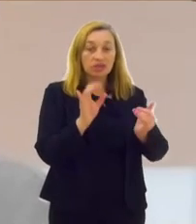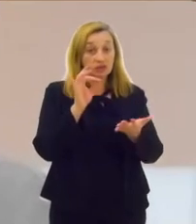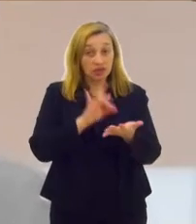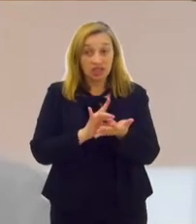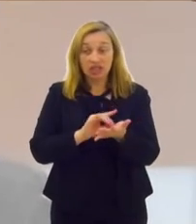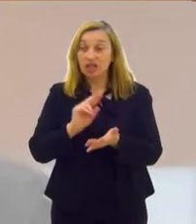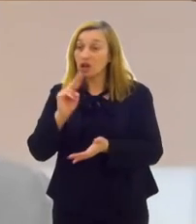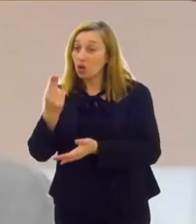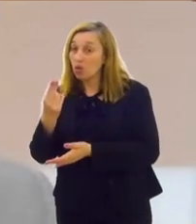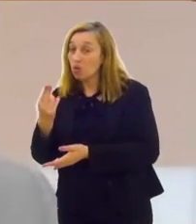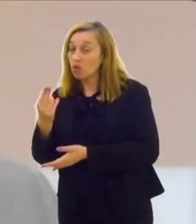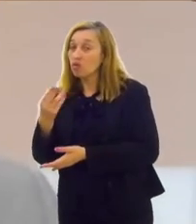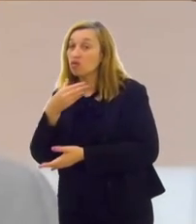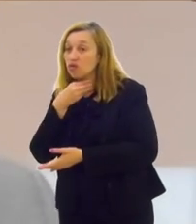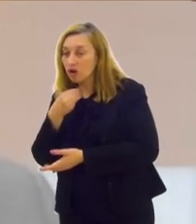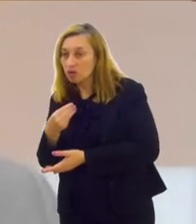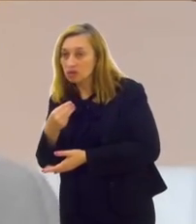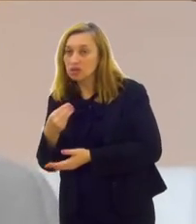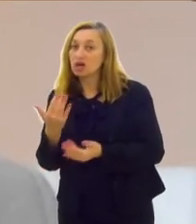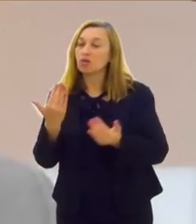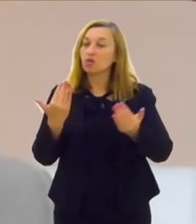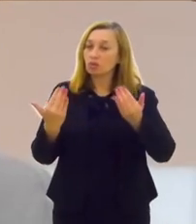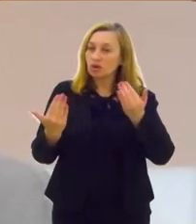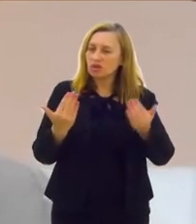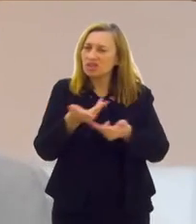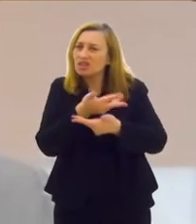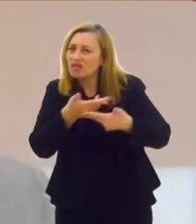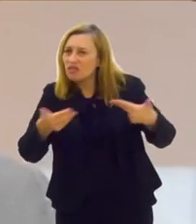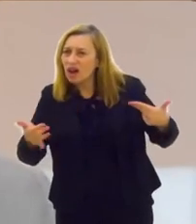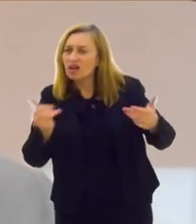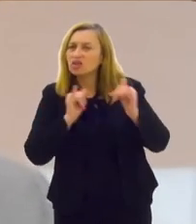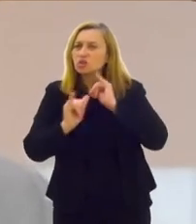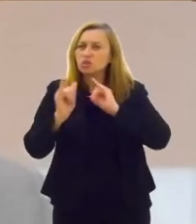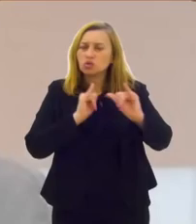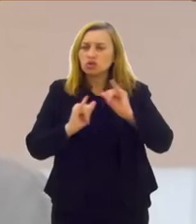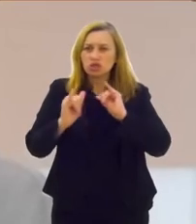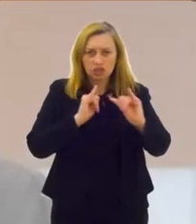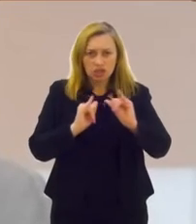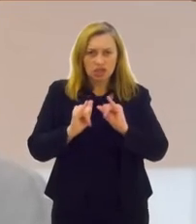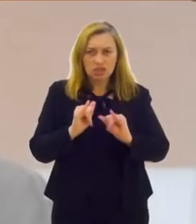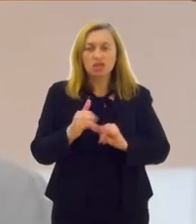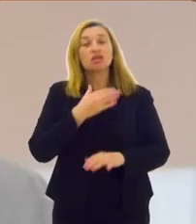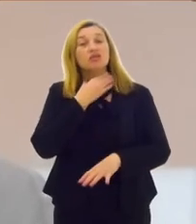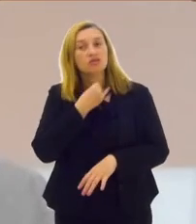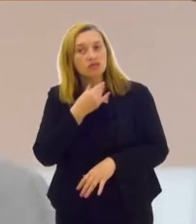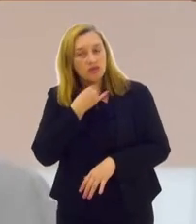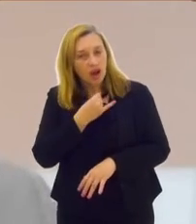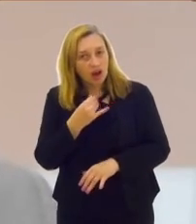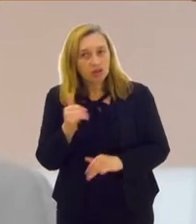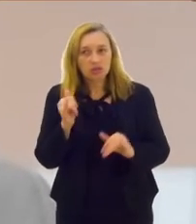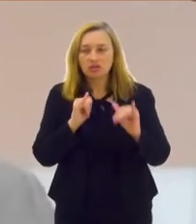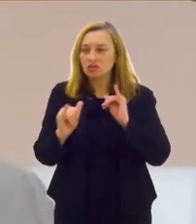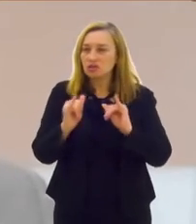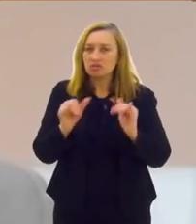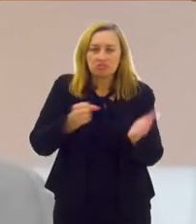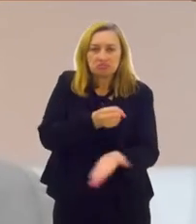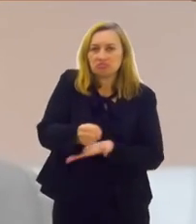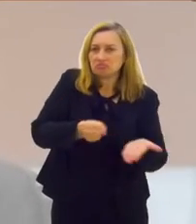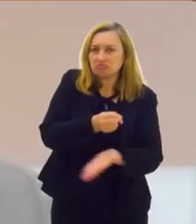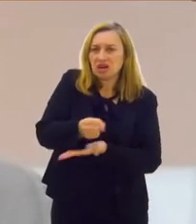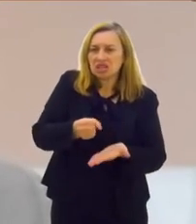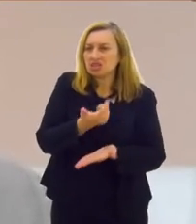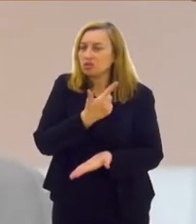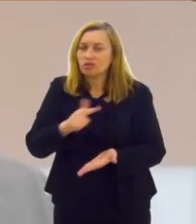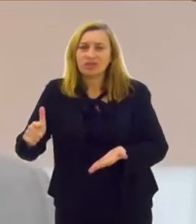né? E nessa página há uma compilação de muitas notícias falsas, né? De notícias que não têm